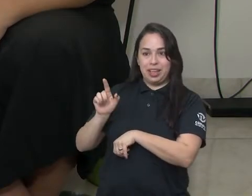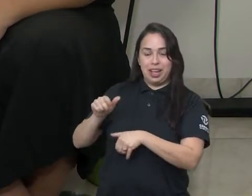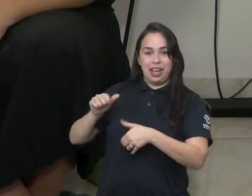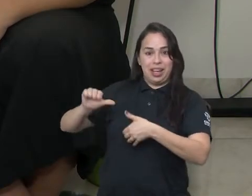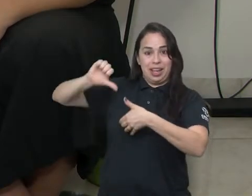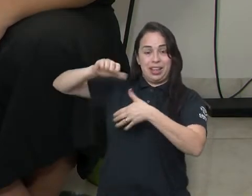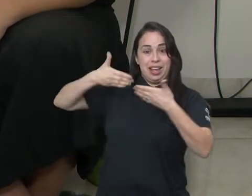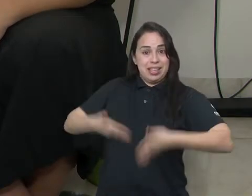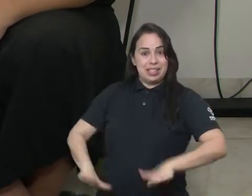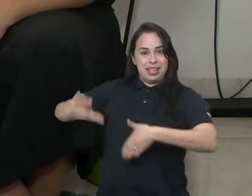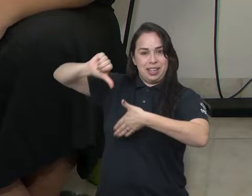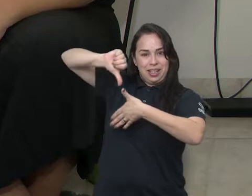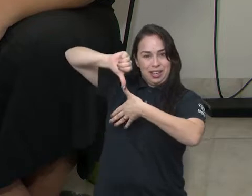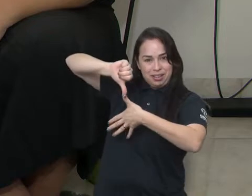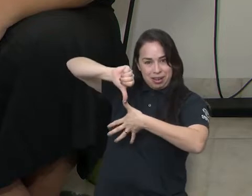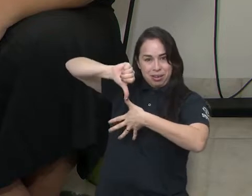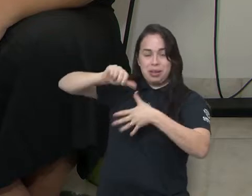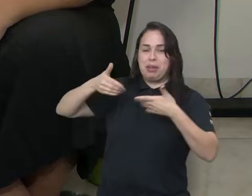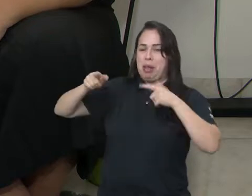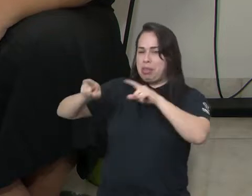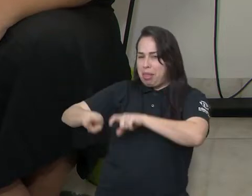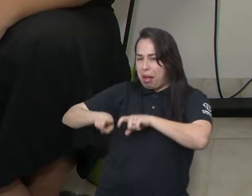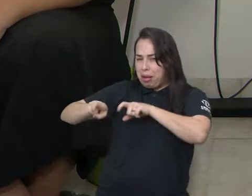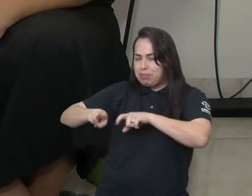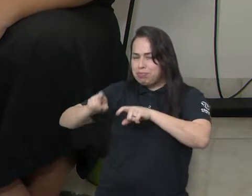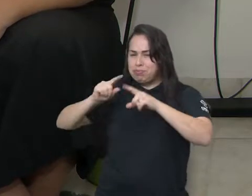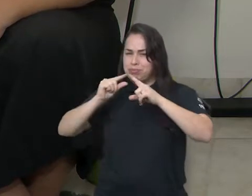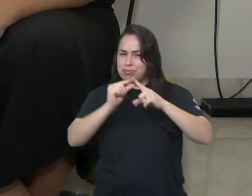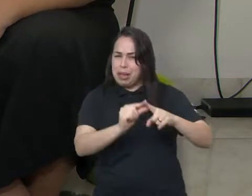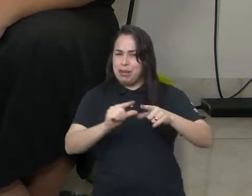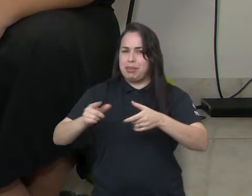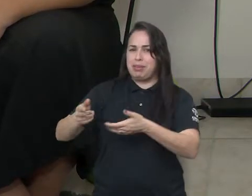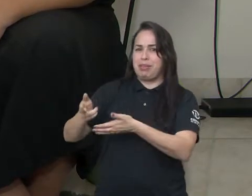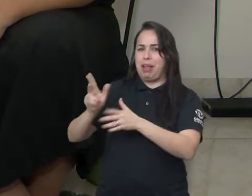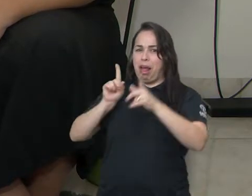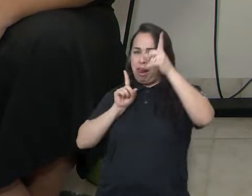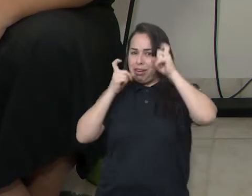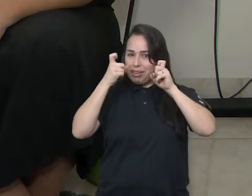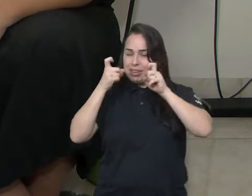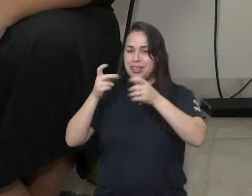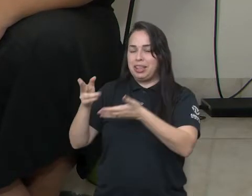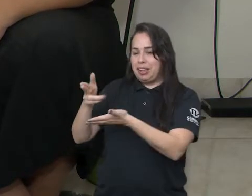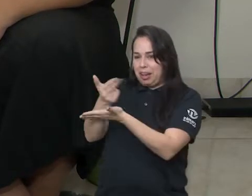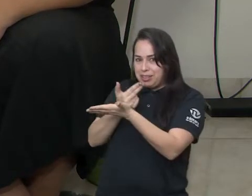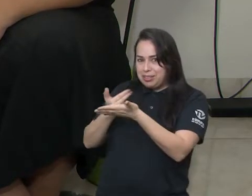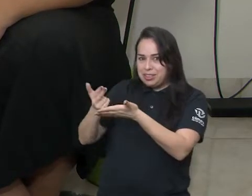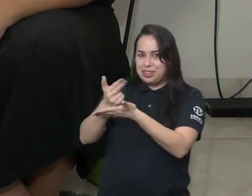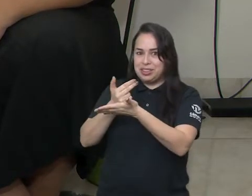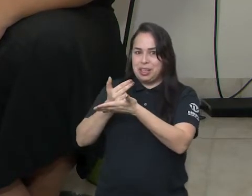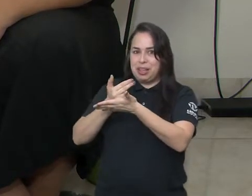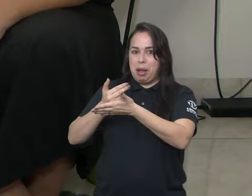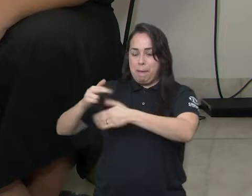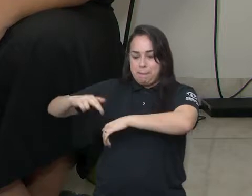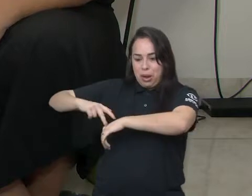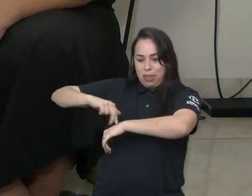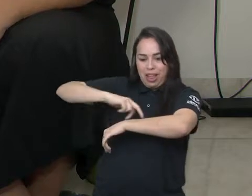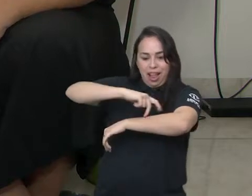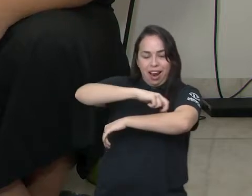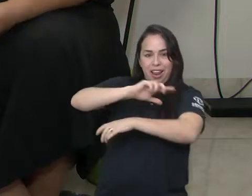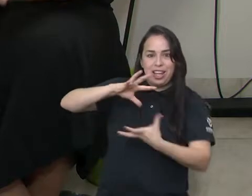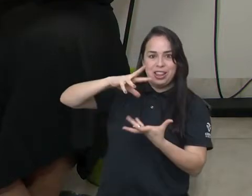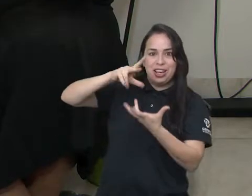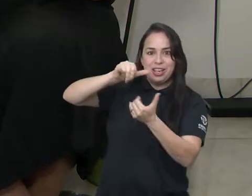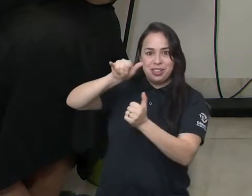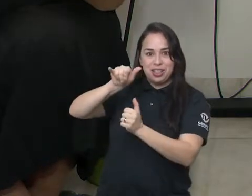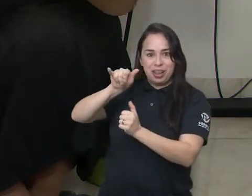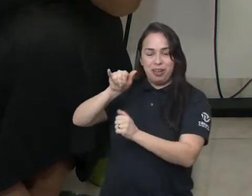uma latino-americana, meio caipira e meio suburbana, cartunista, roteirista, ex-modelo internacional. Eu tava doida pra te